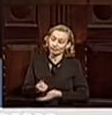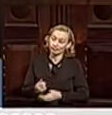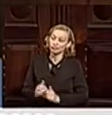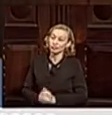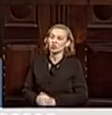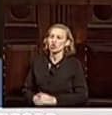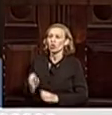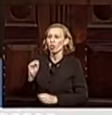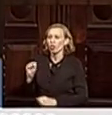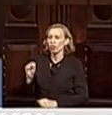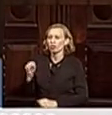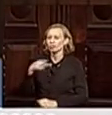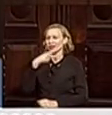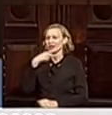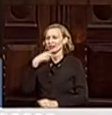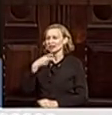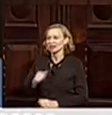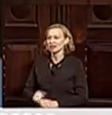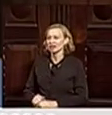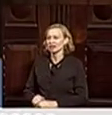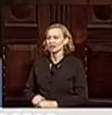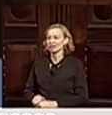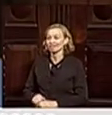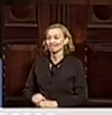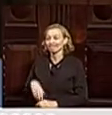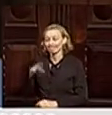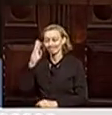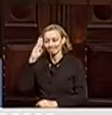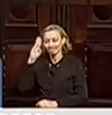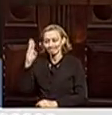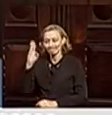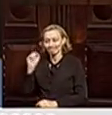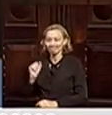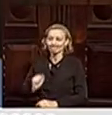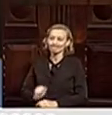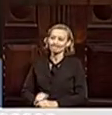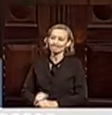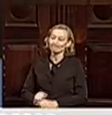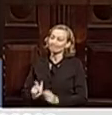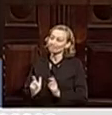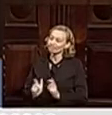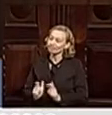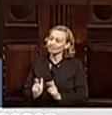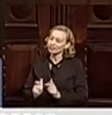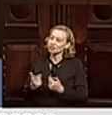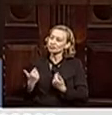8 parlamentares, ela é fundamental para que essa casa possa